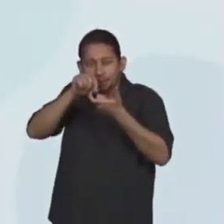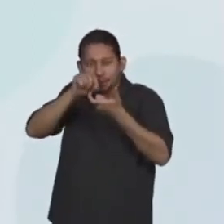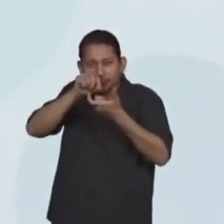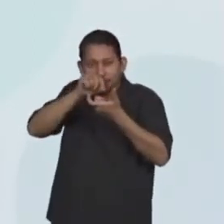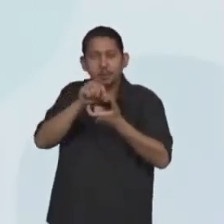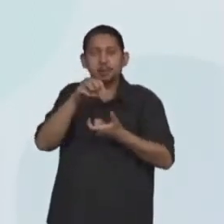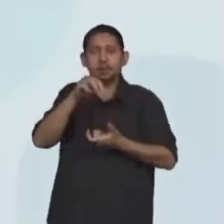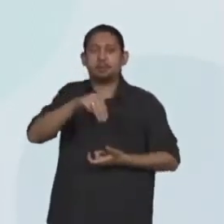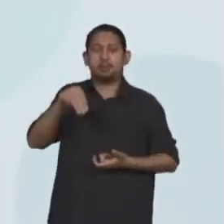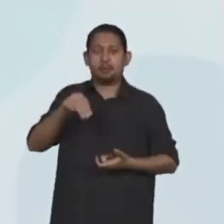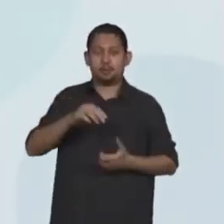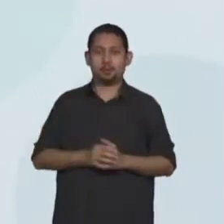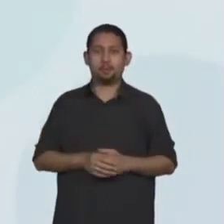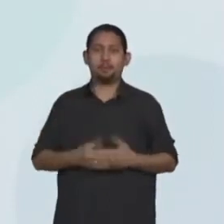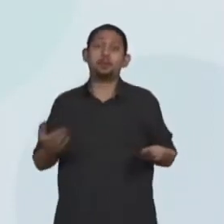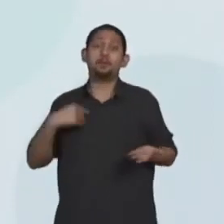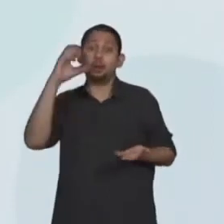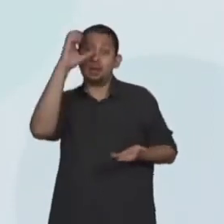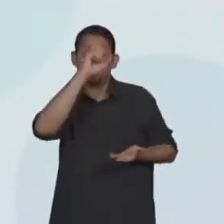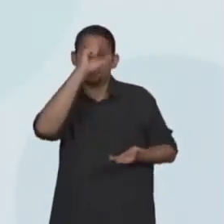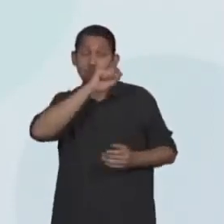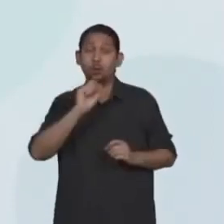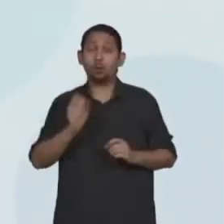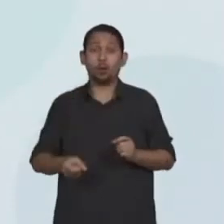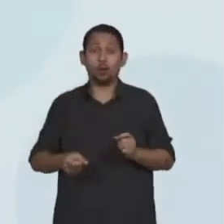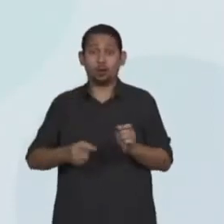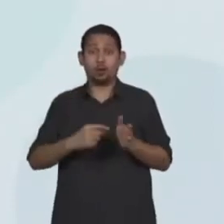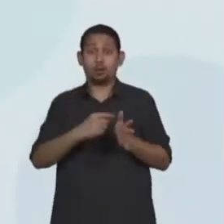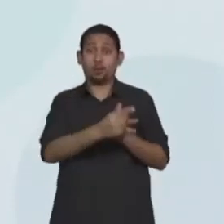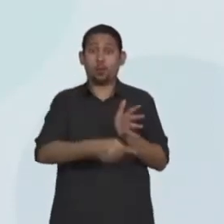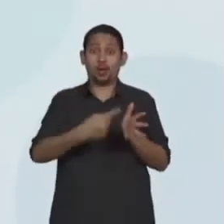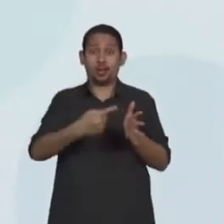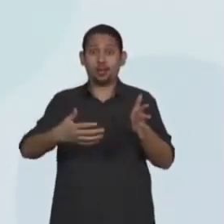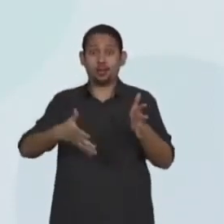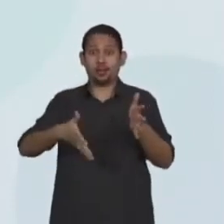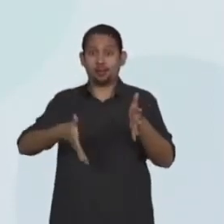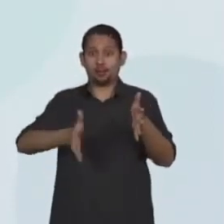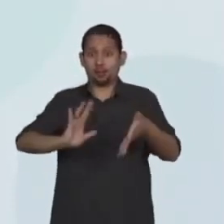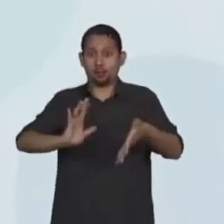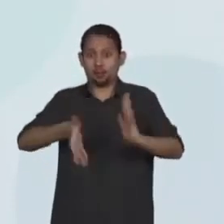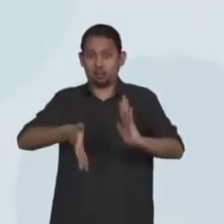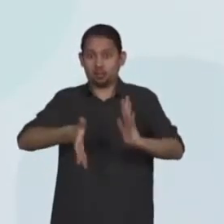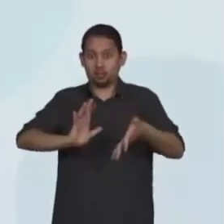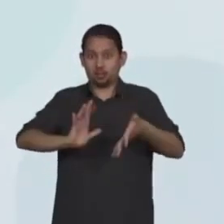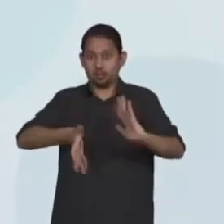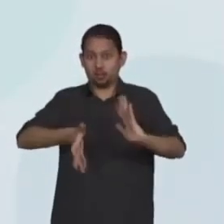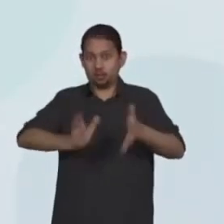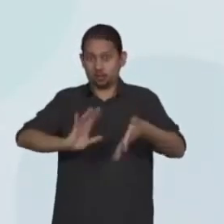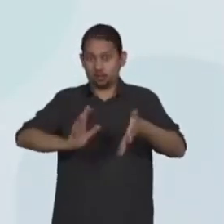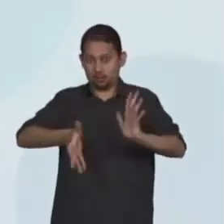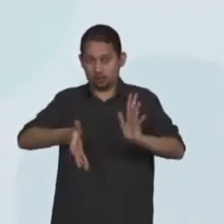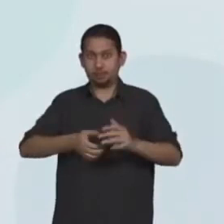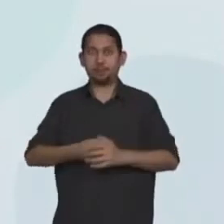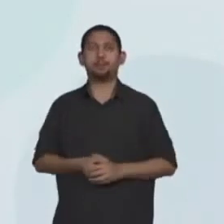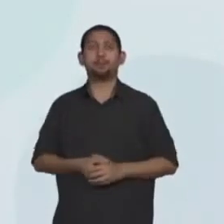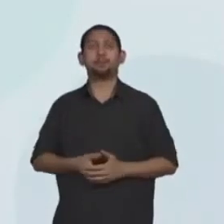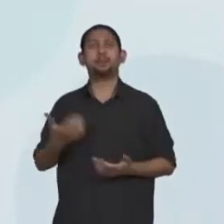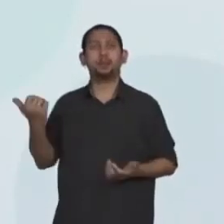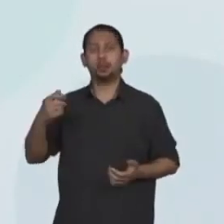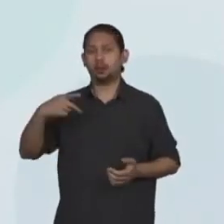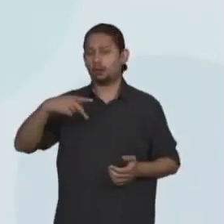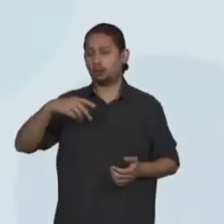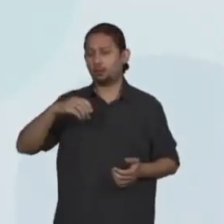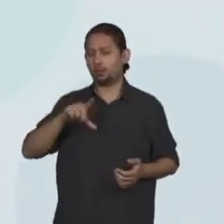de movimentação de polias. Vamos começar pelas polias, então. As polias são